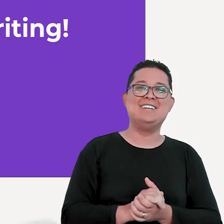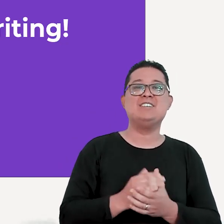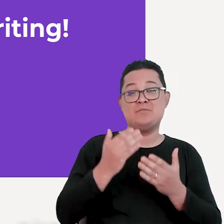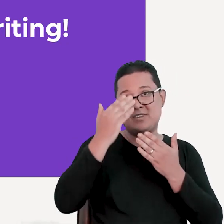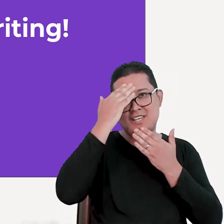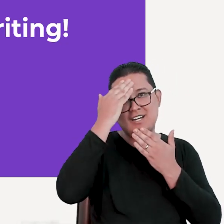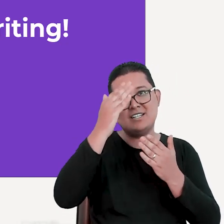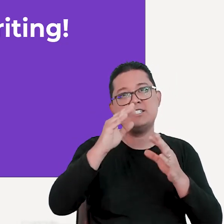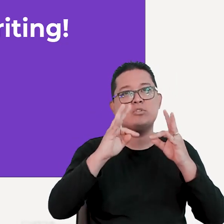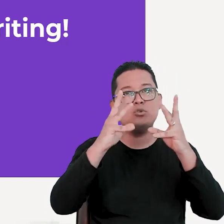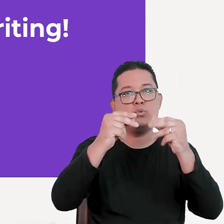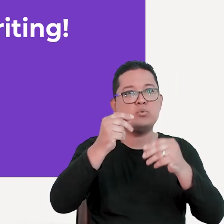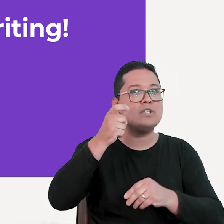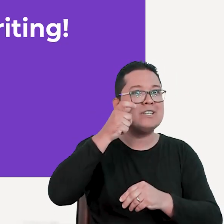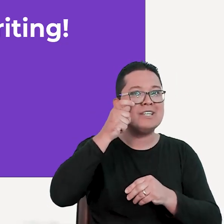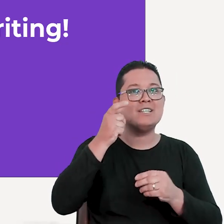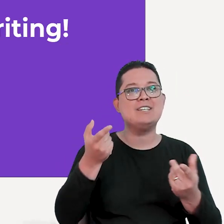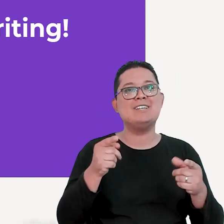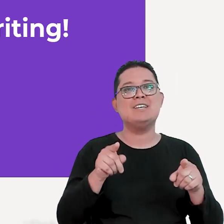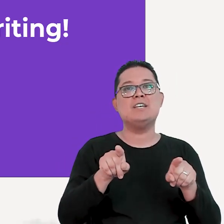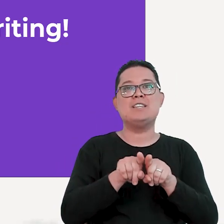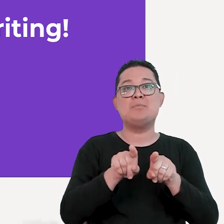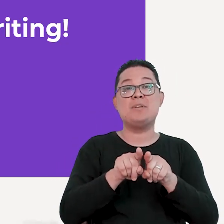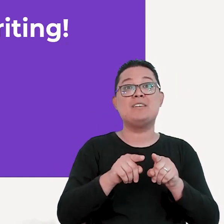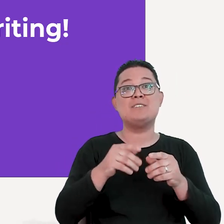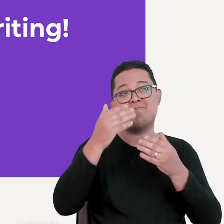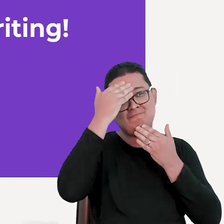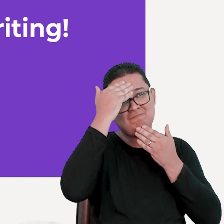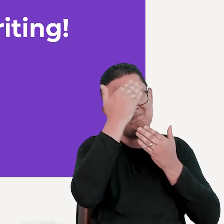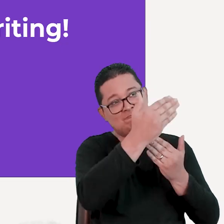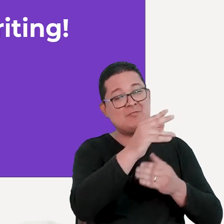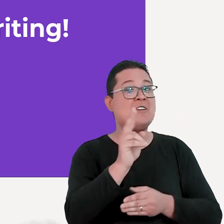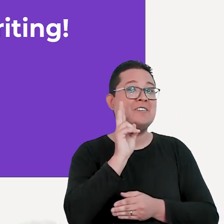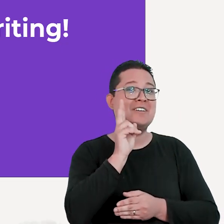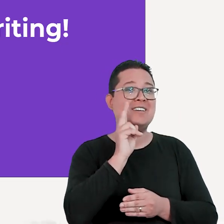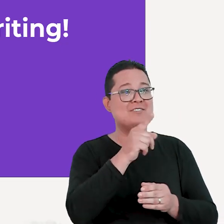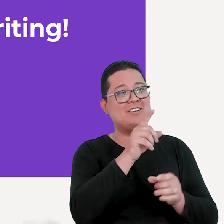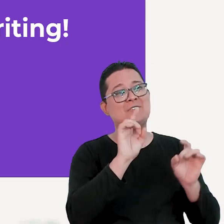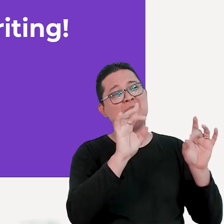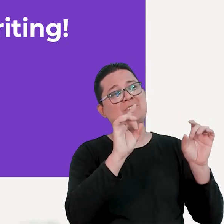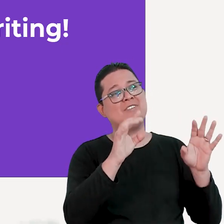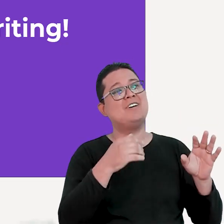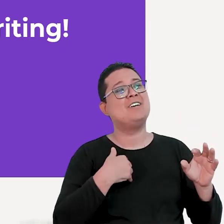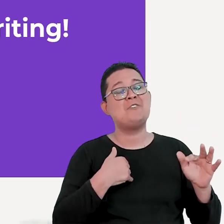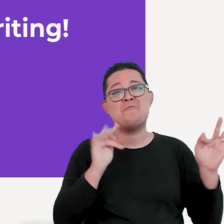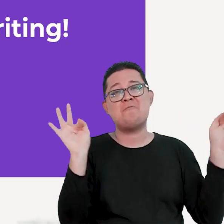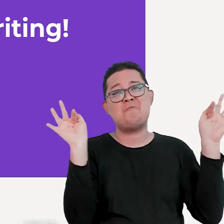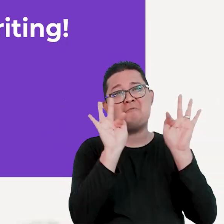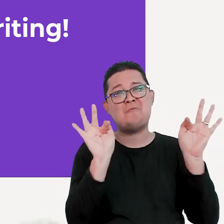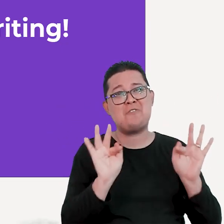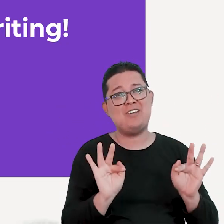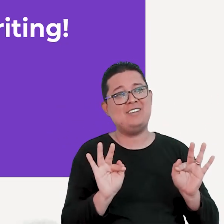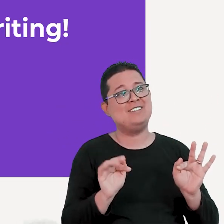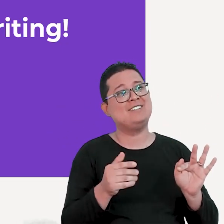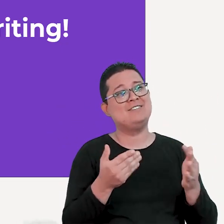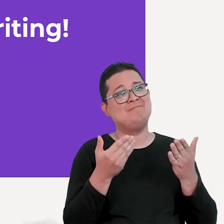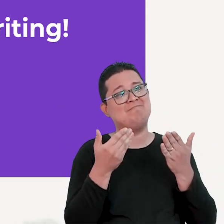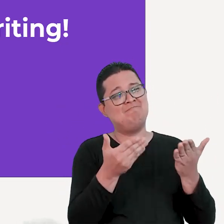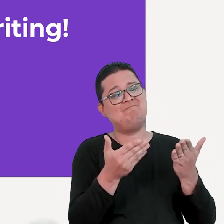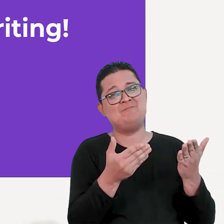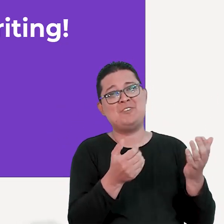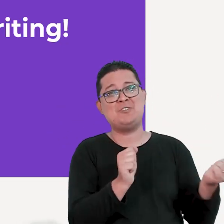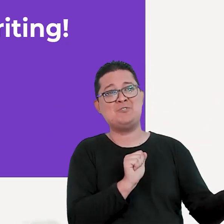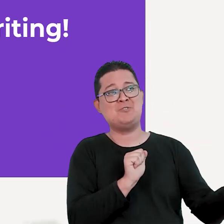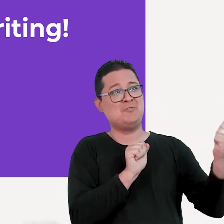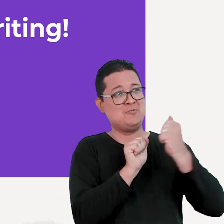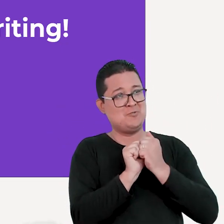todo mundo que está aqui assistindo, agradecer em especial ao Vinícius, que ele é maravilhoso. Eu estou muito feliz de ter a oportunidade de ter